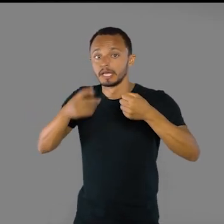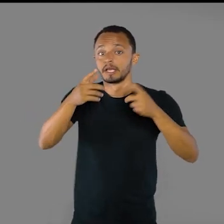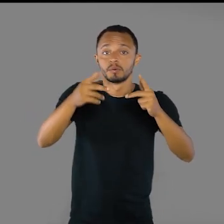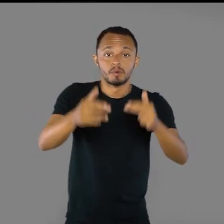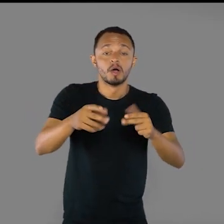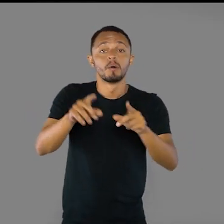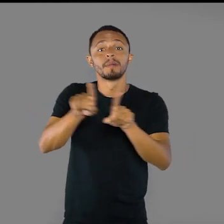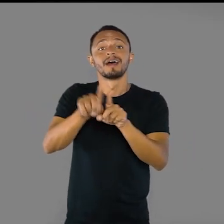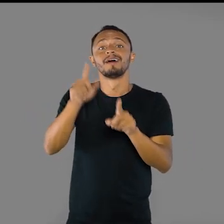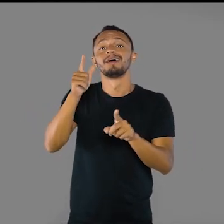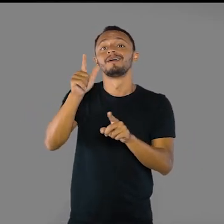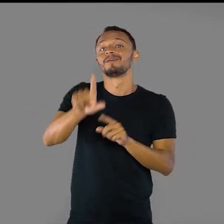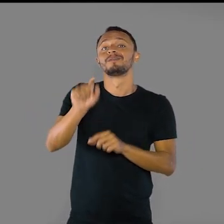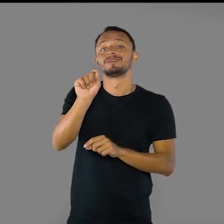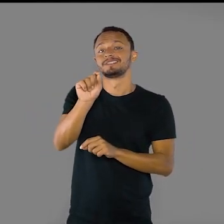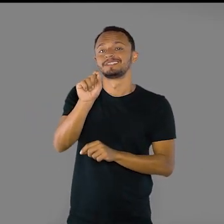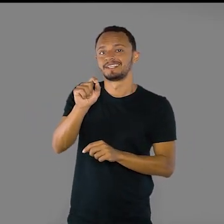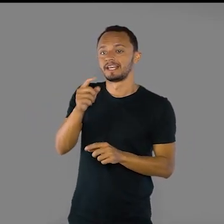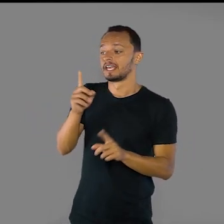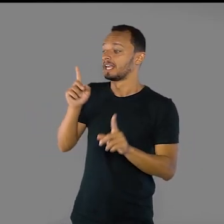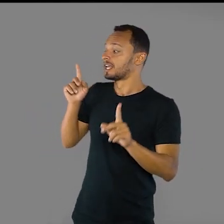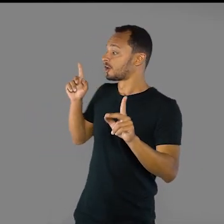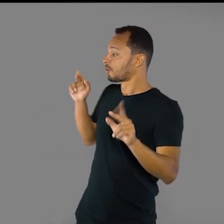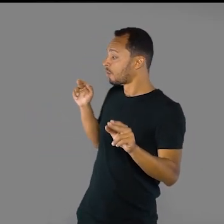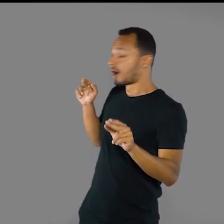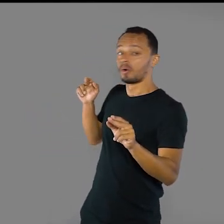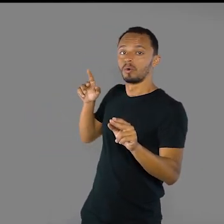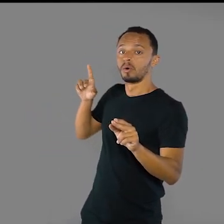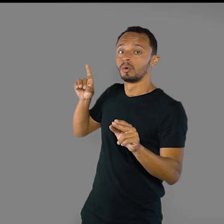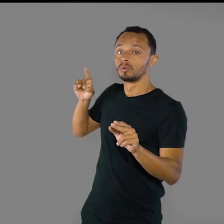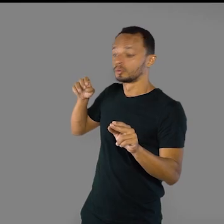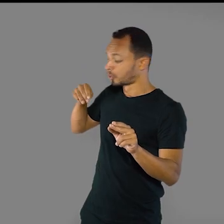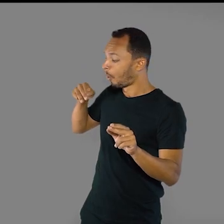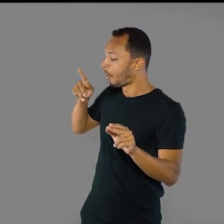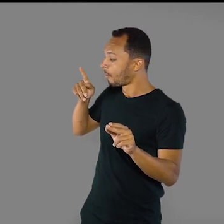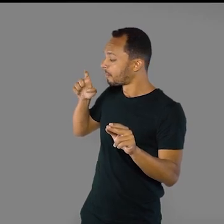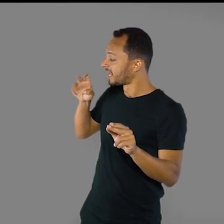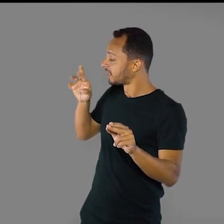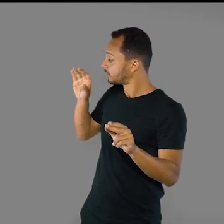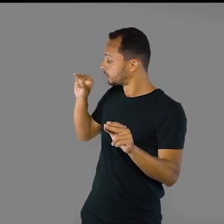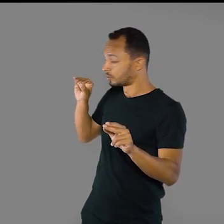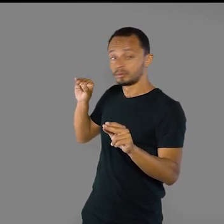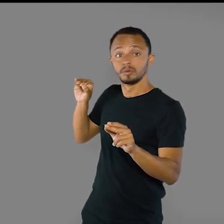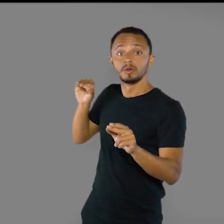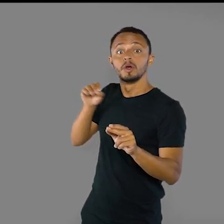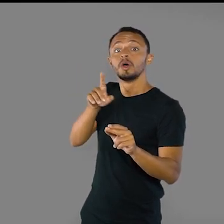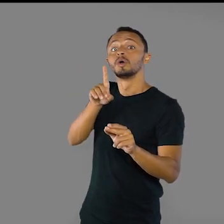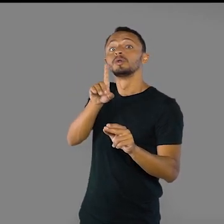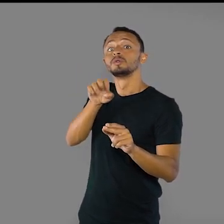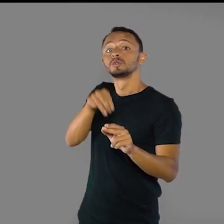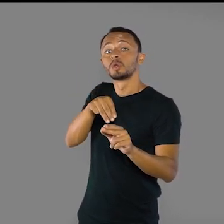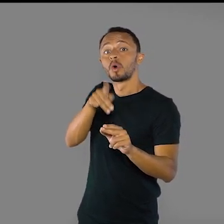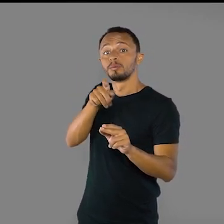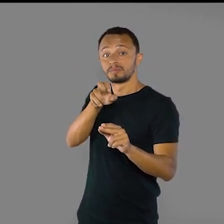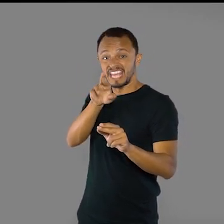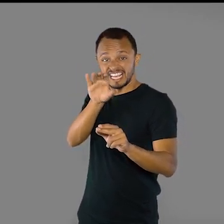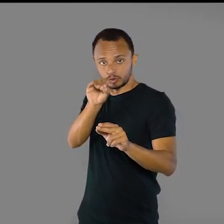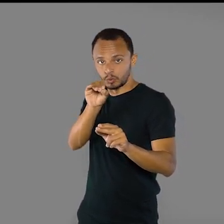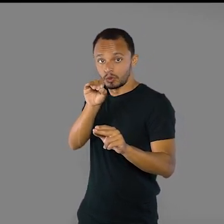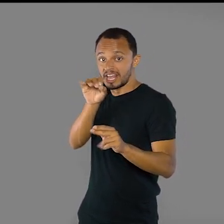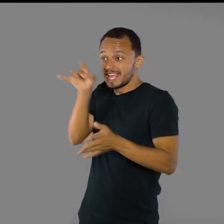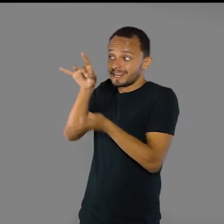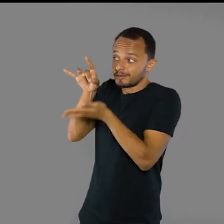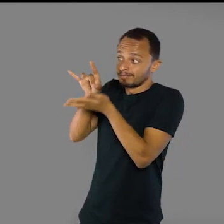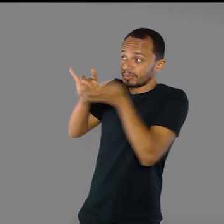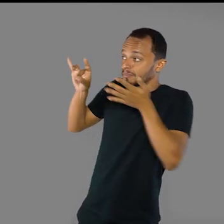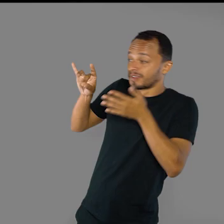Pedro. Se D. Pedro foi obrigado a dar um golpe no pai, não é isso? Para garantir a autonomia